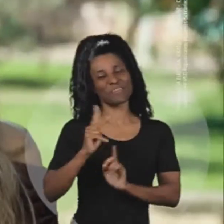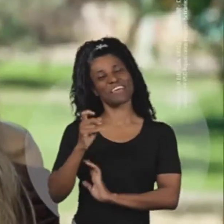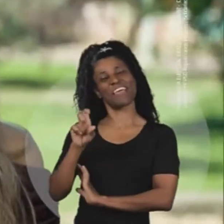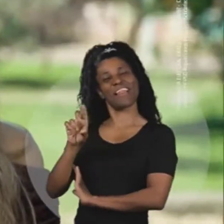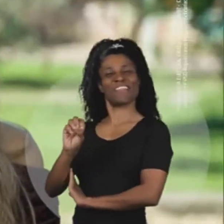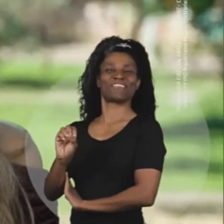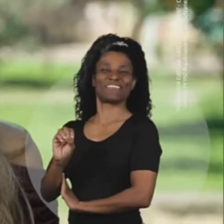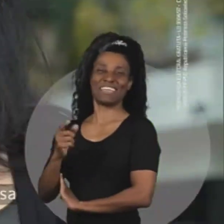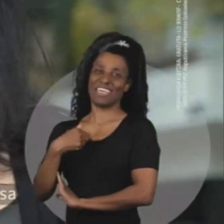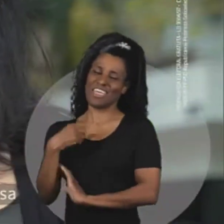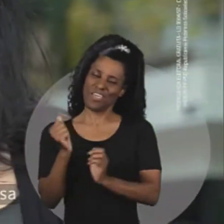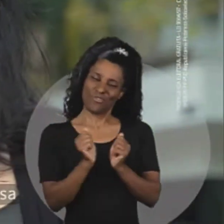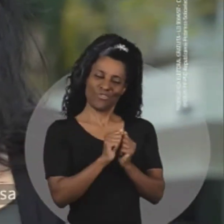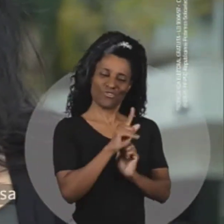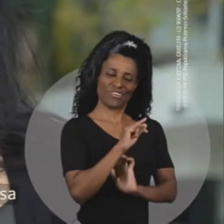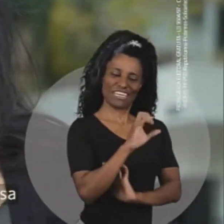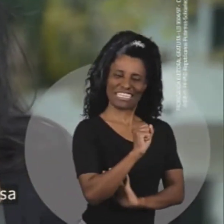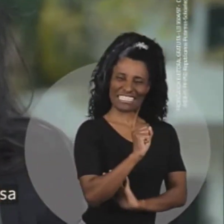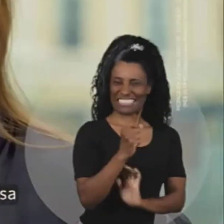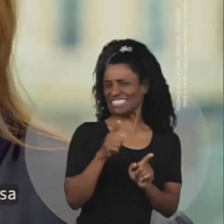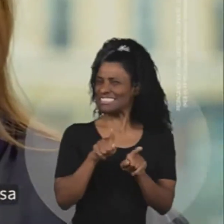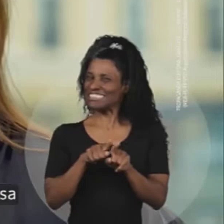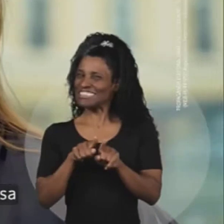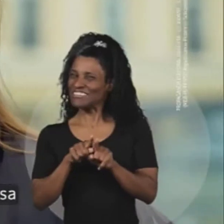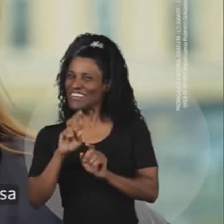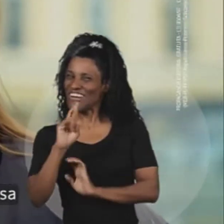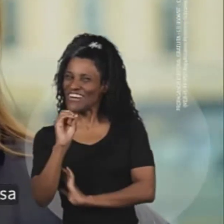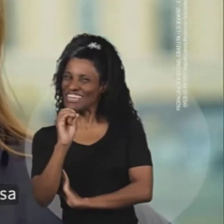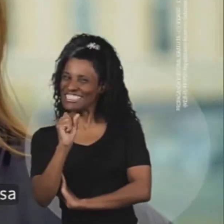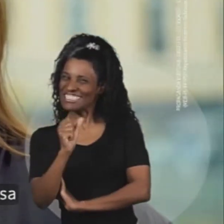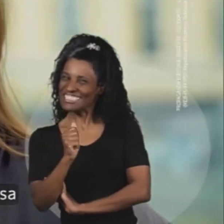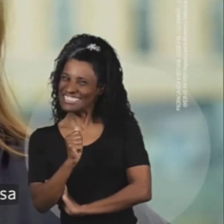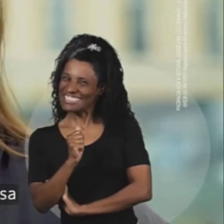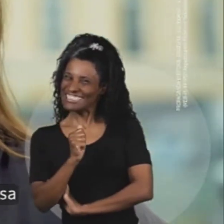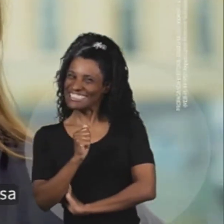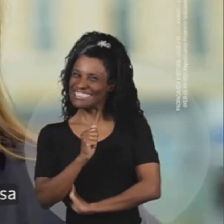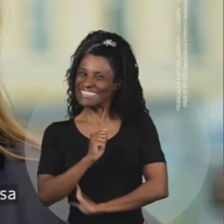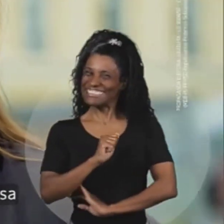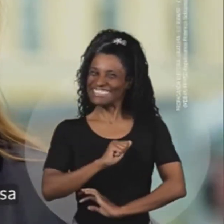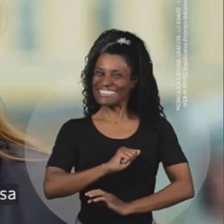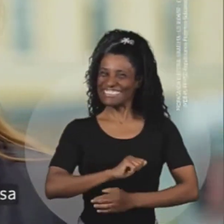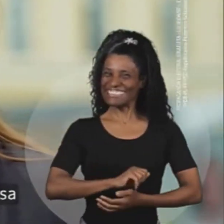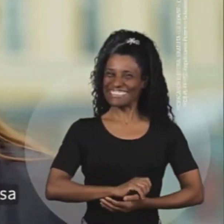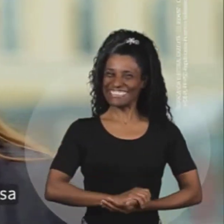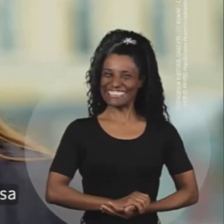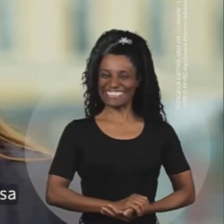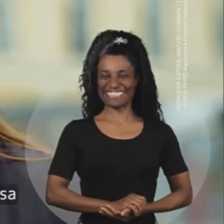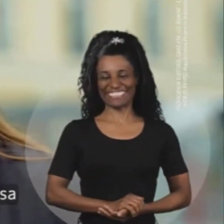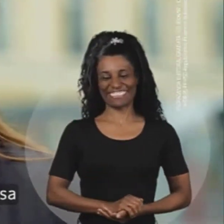e Elô. Eu vou com a Liz, eu vou com a Rosa.